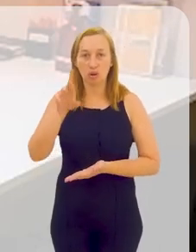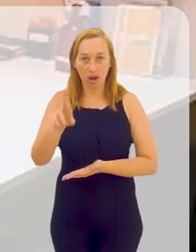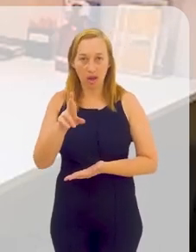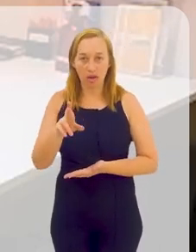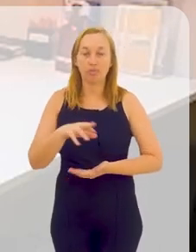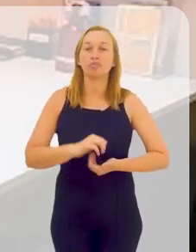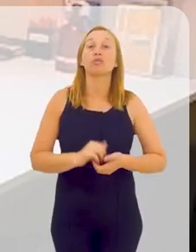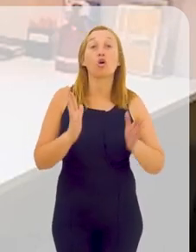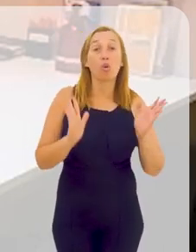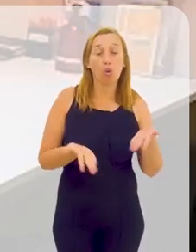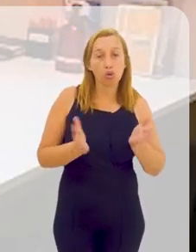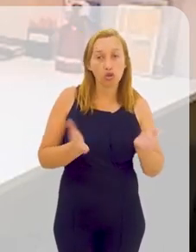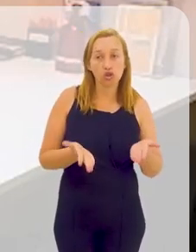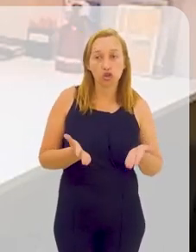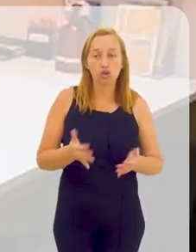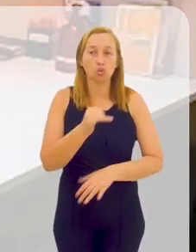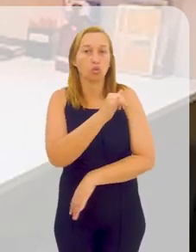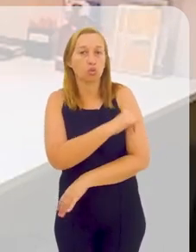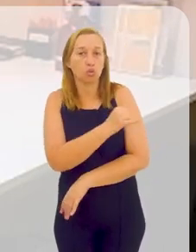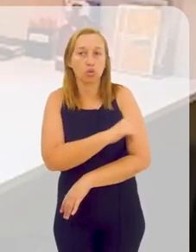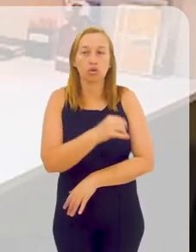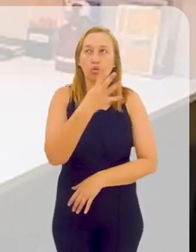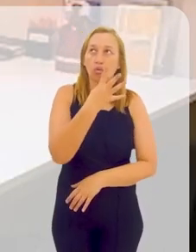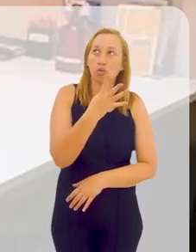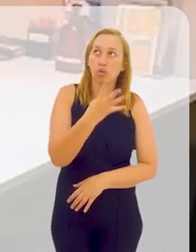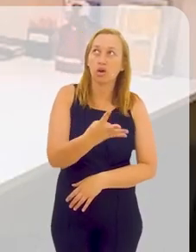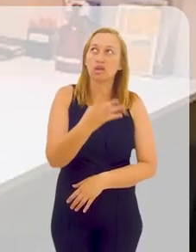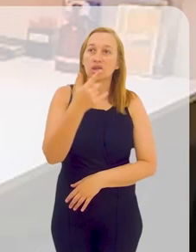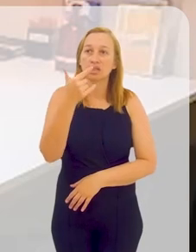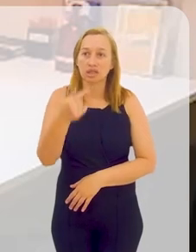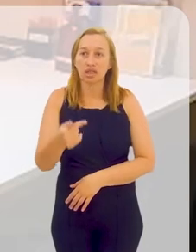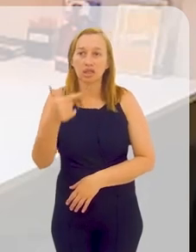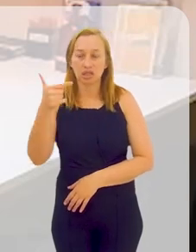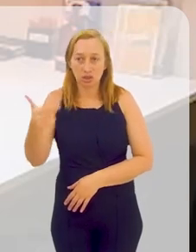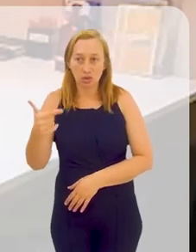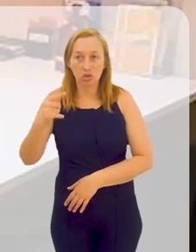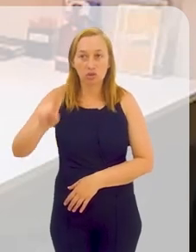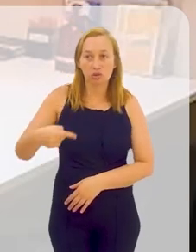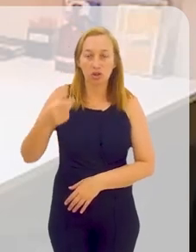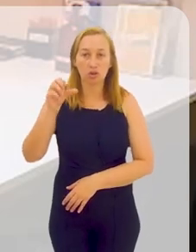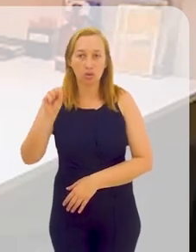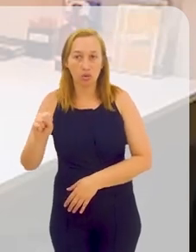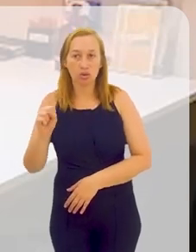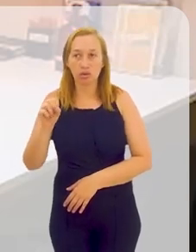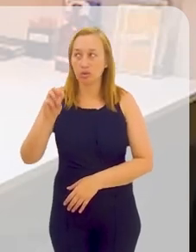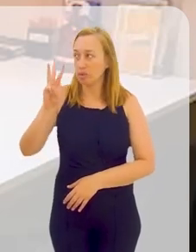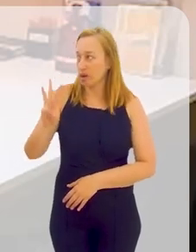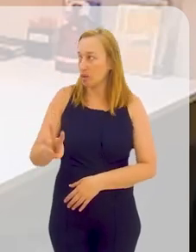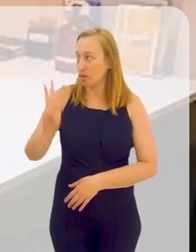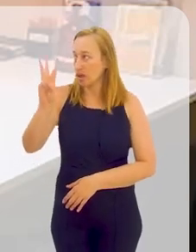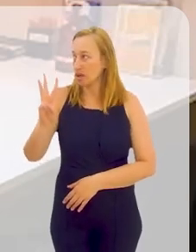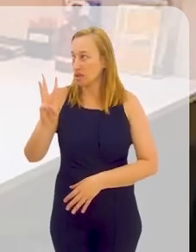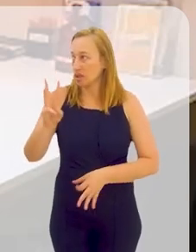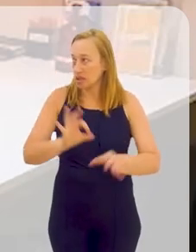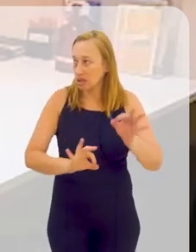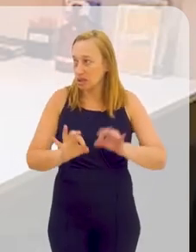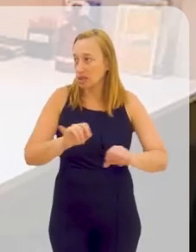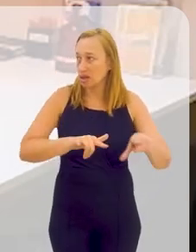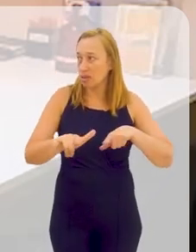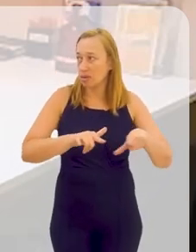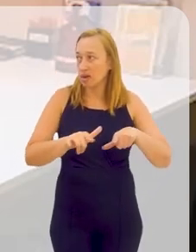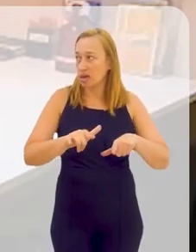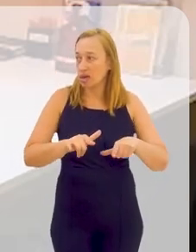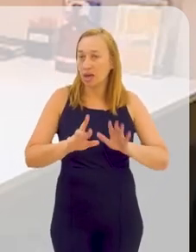solar fotovoltaica hoje é o Rio de Janeiro tem 472,8 megawatts em operação